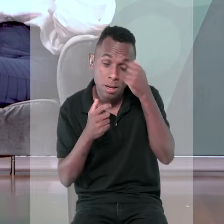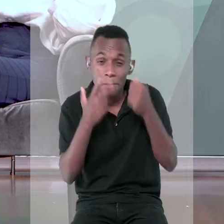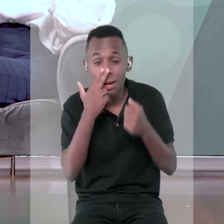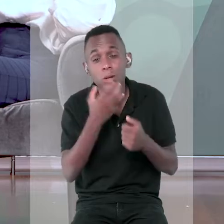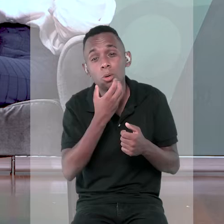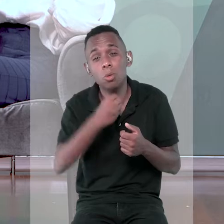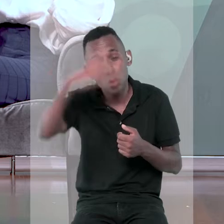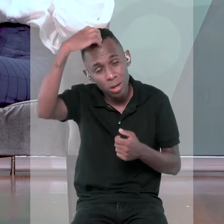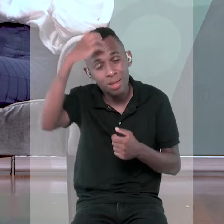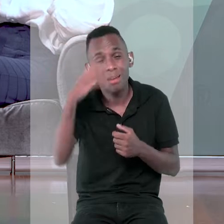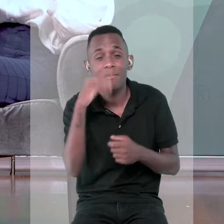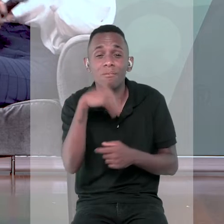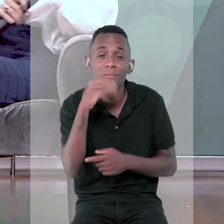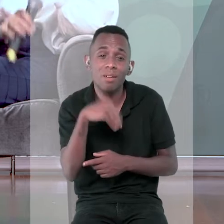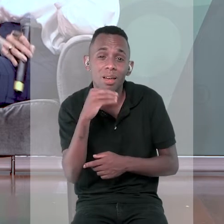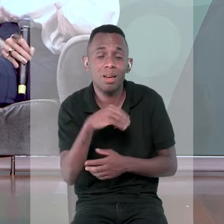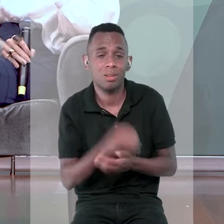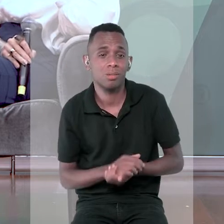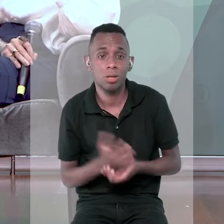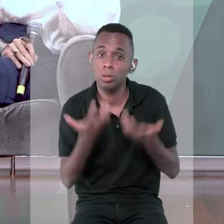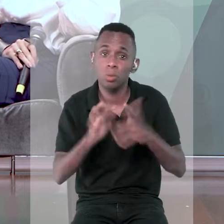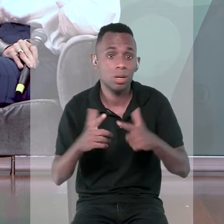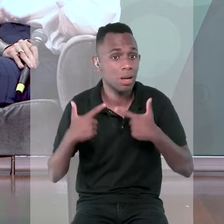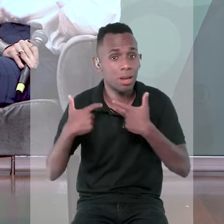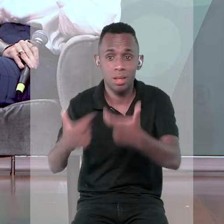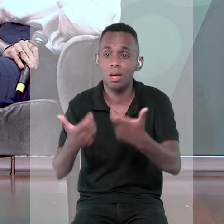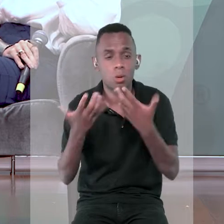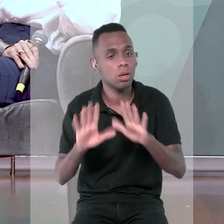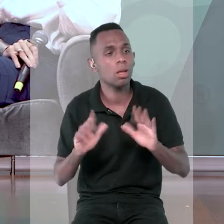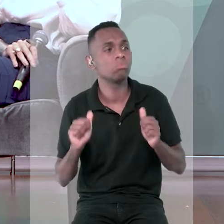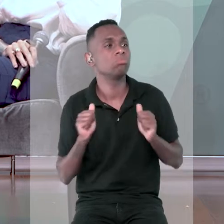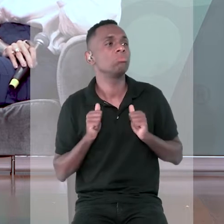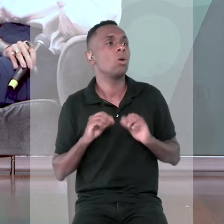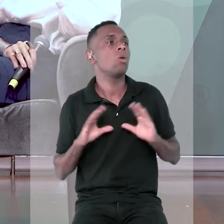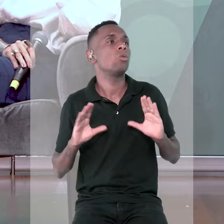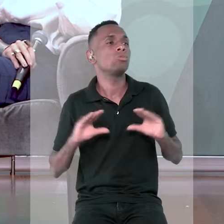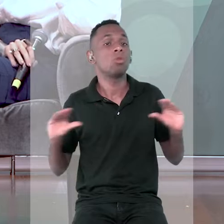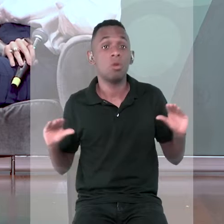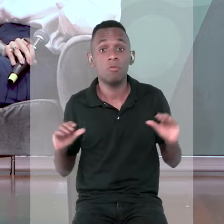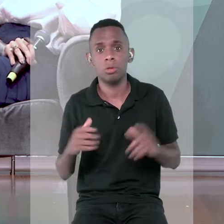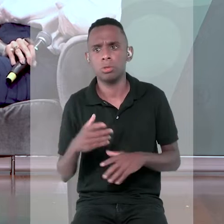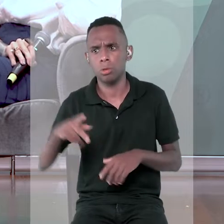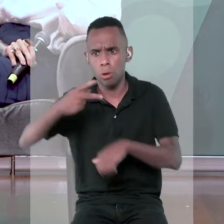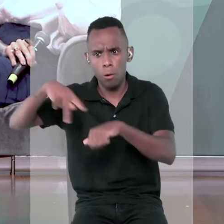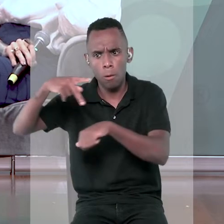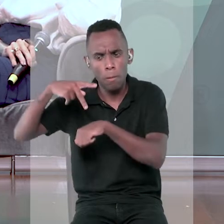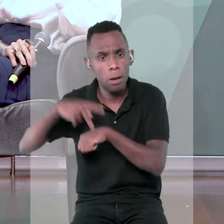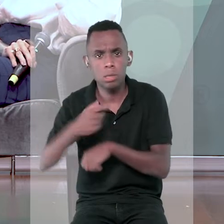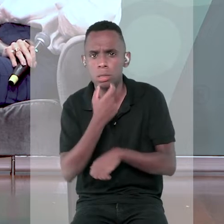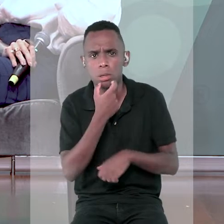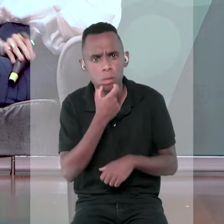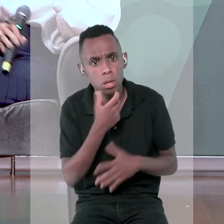fraco, né, Isabelle? Ele não queria enfrentamento, ele queria sossego, e os ingleses